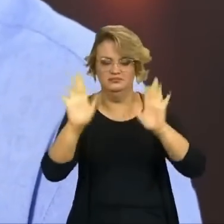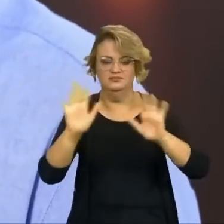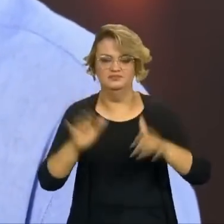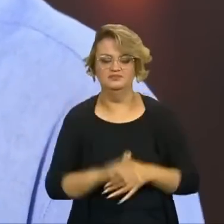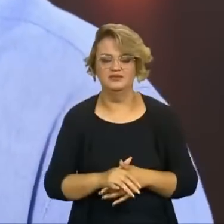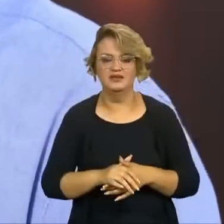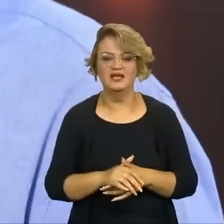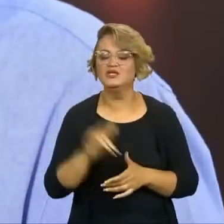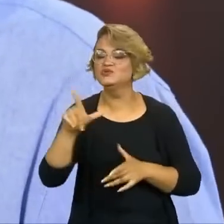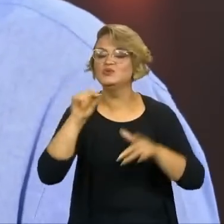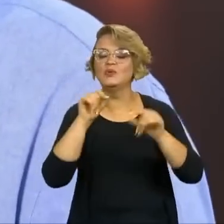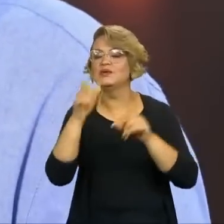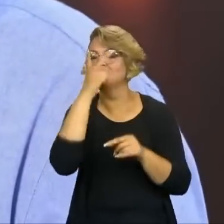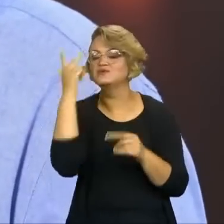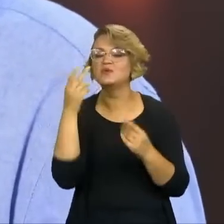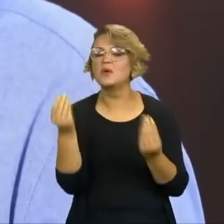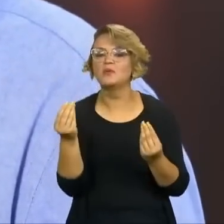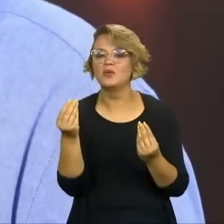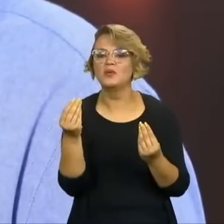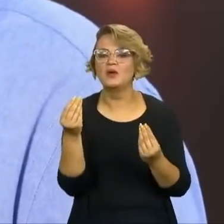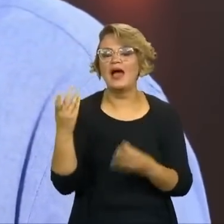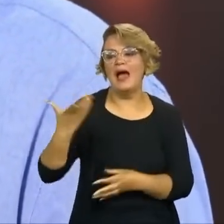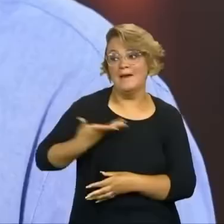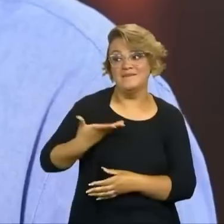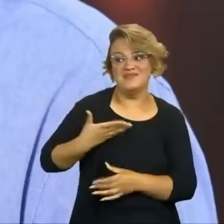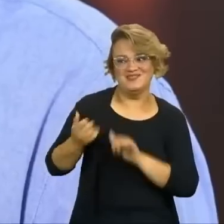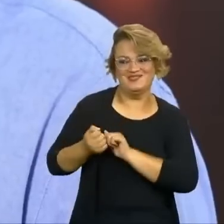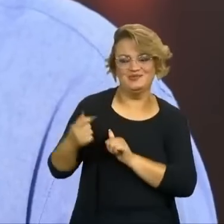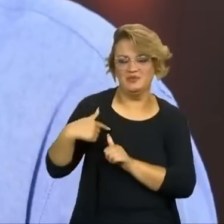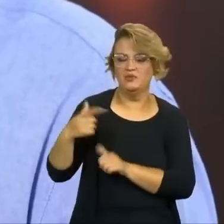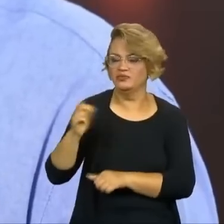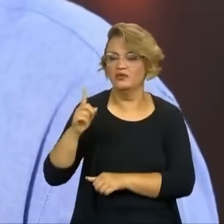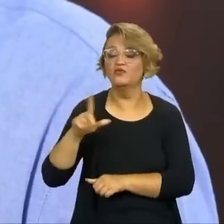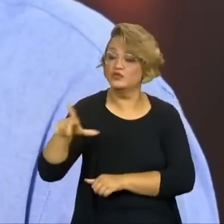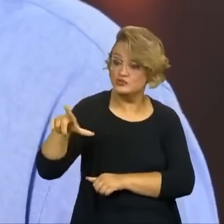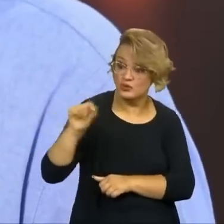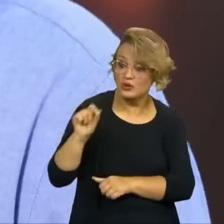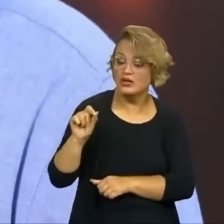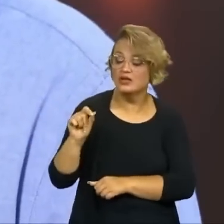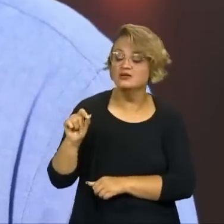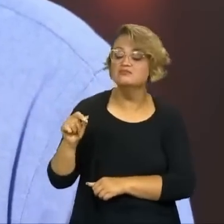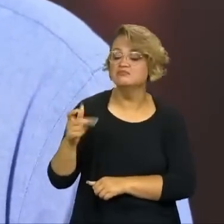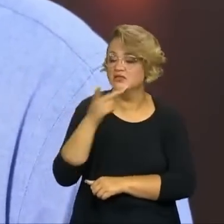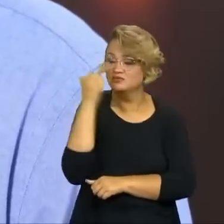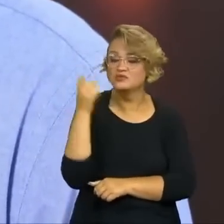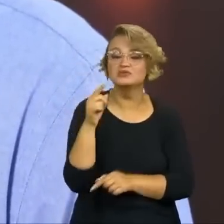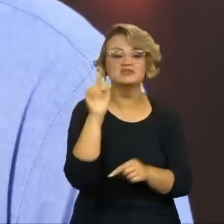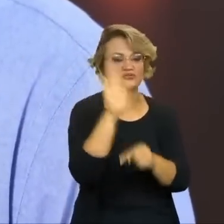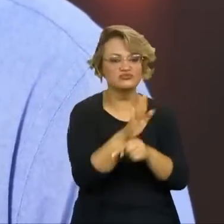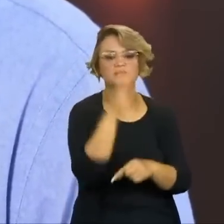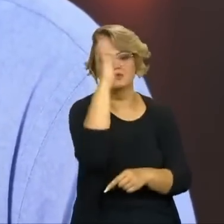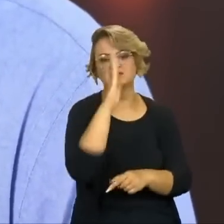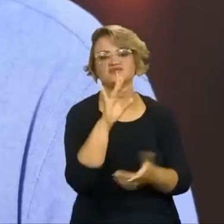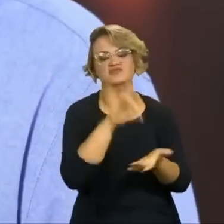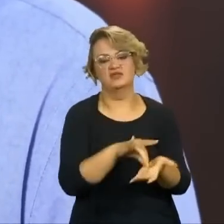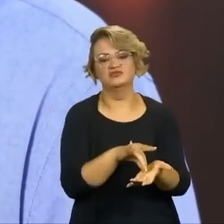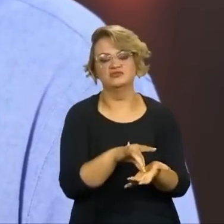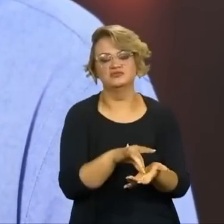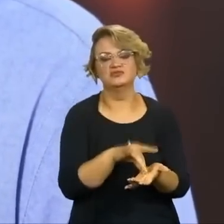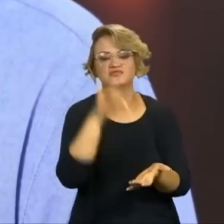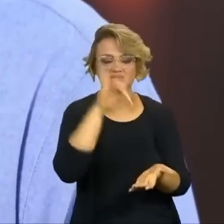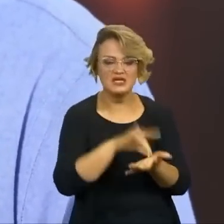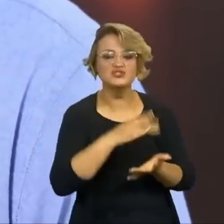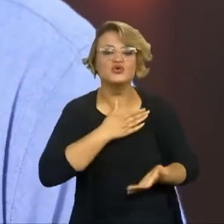escolher alguém que seja amigo do Lula. Eu quero escolher alguém que seja amigo desse país. Alguém que goste do